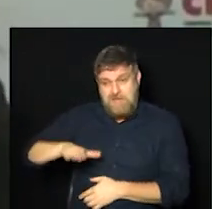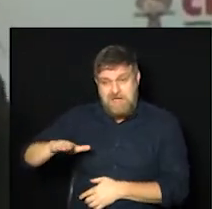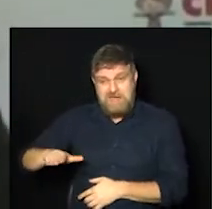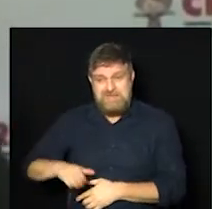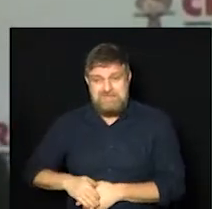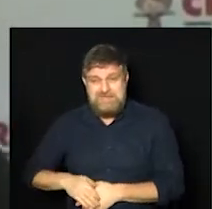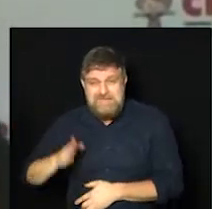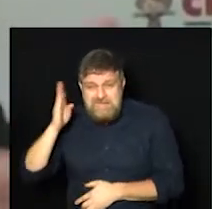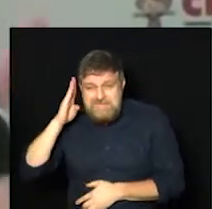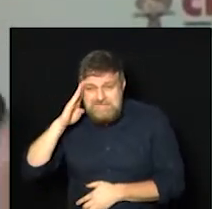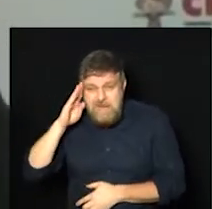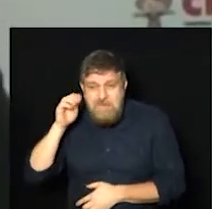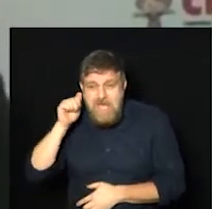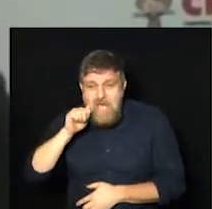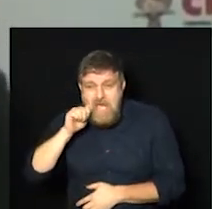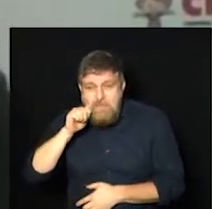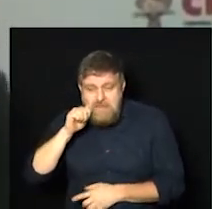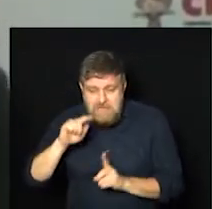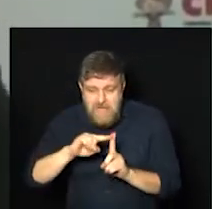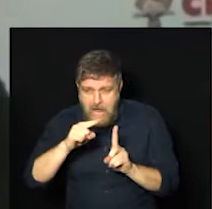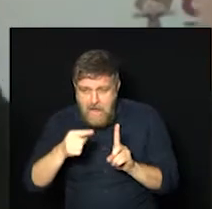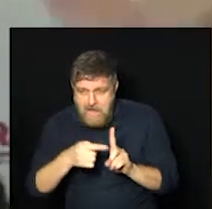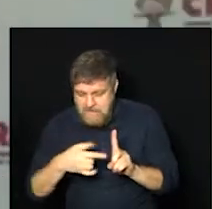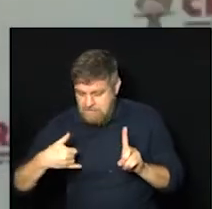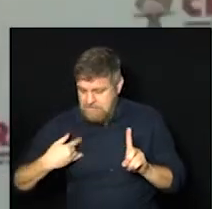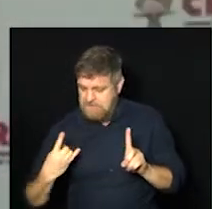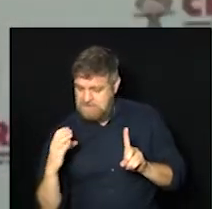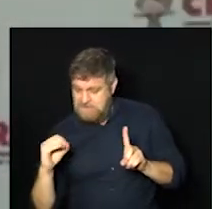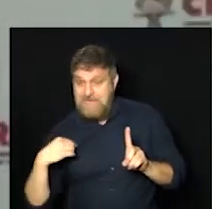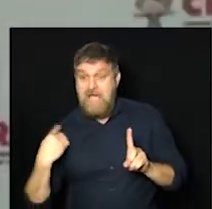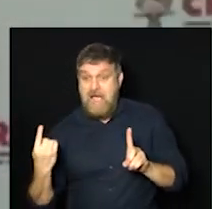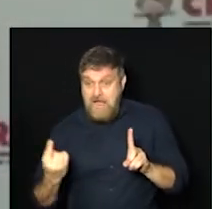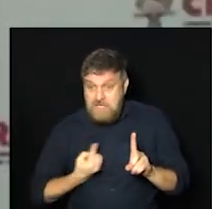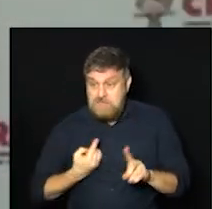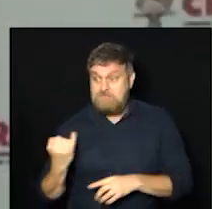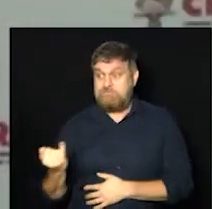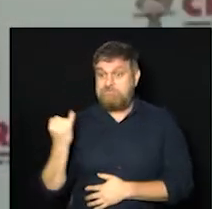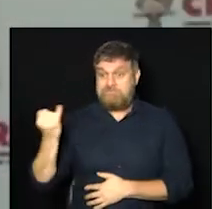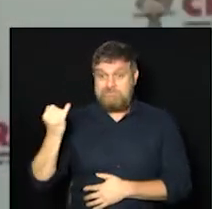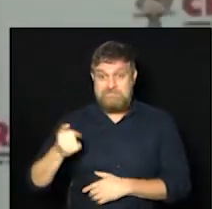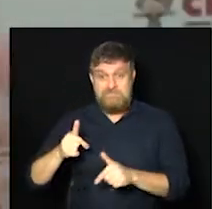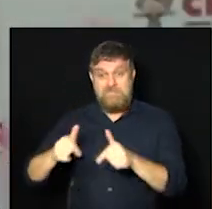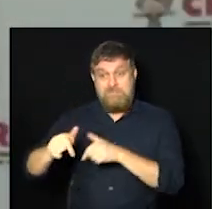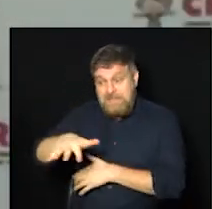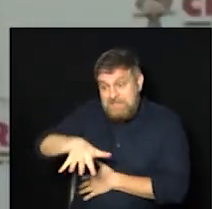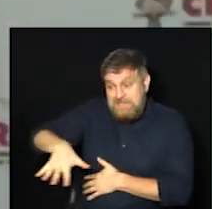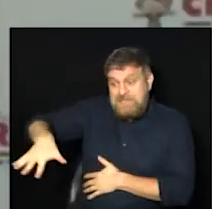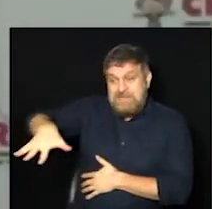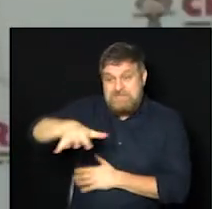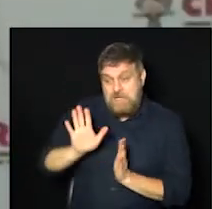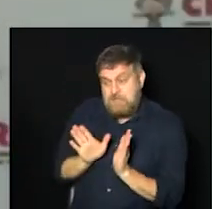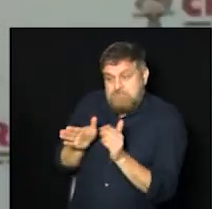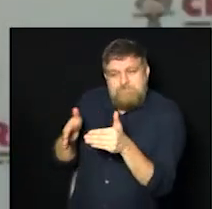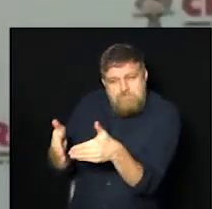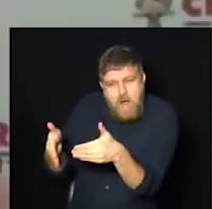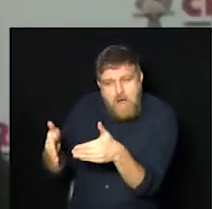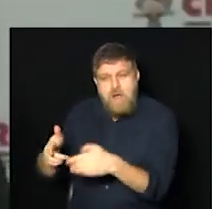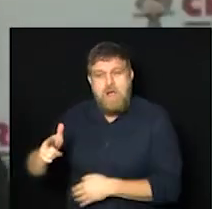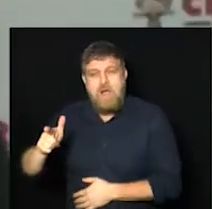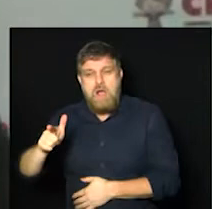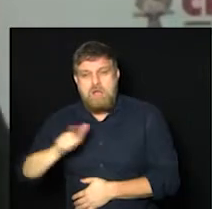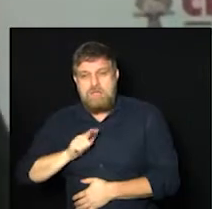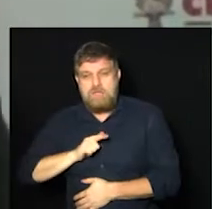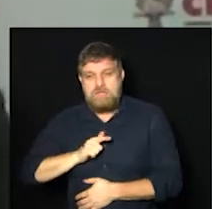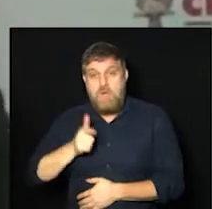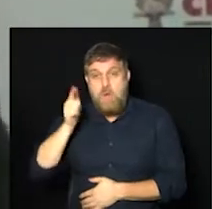anos, nos remete à importância do nosso trabalho. O CRAMI também trabalhando nessa área, nós